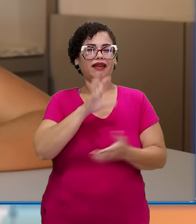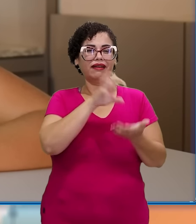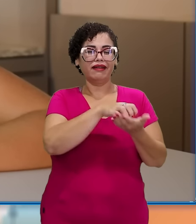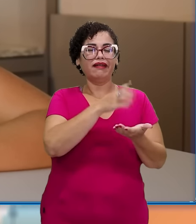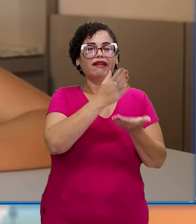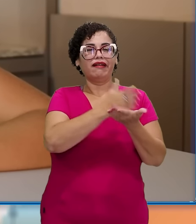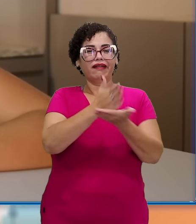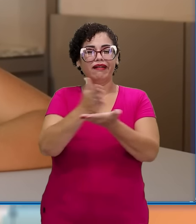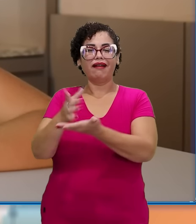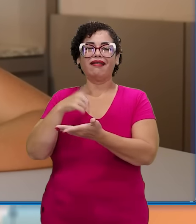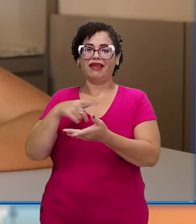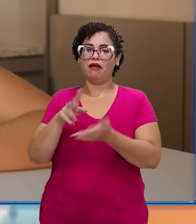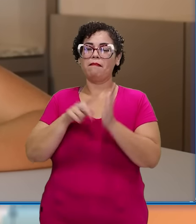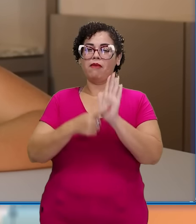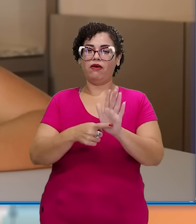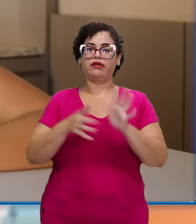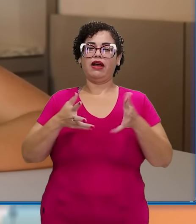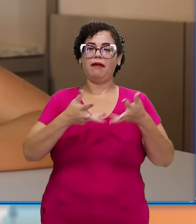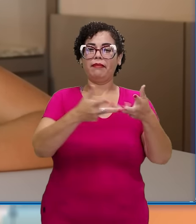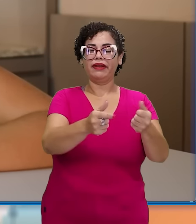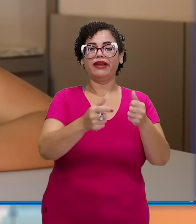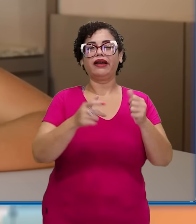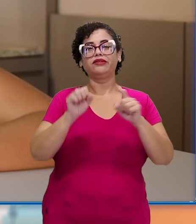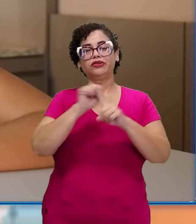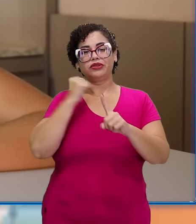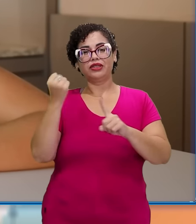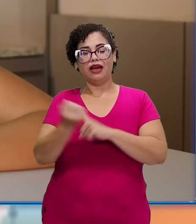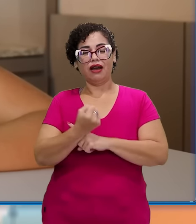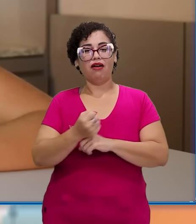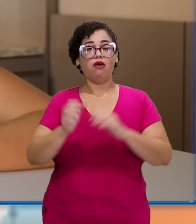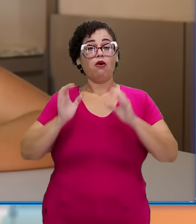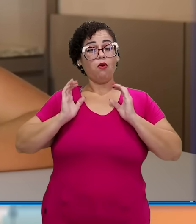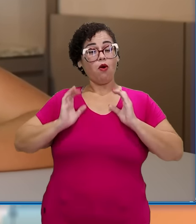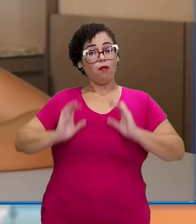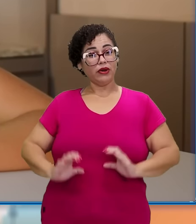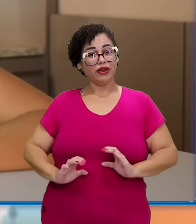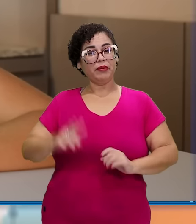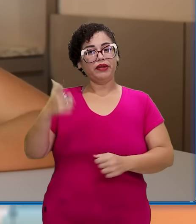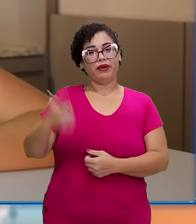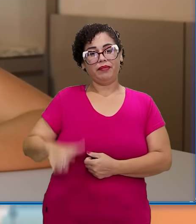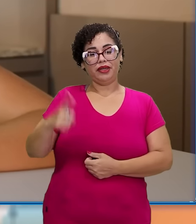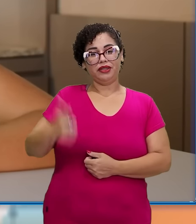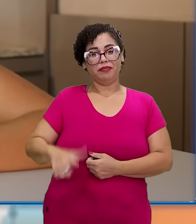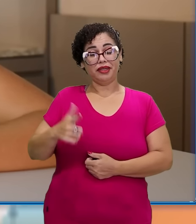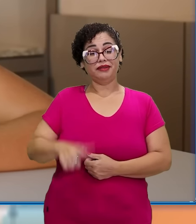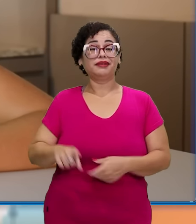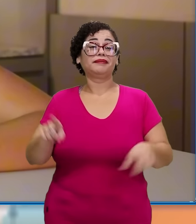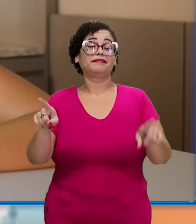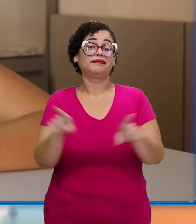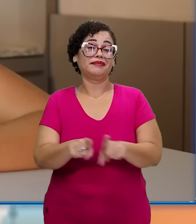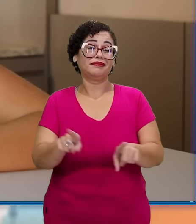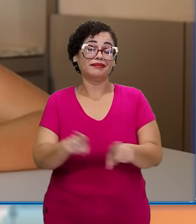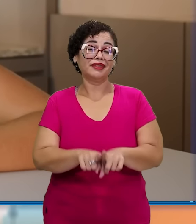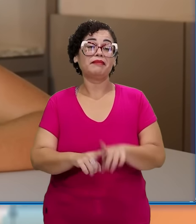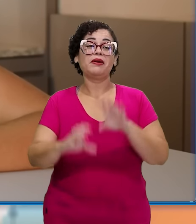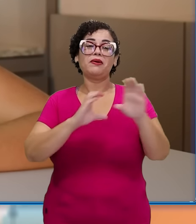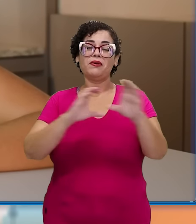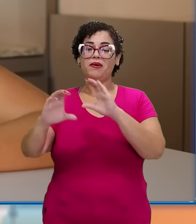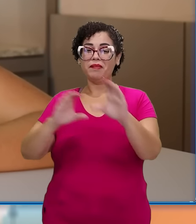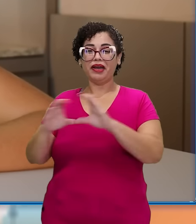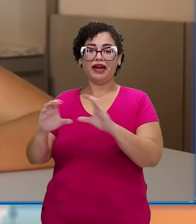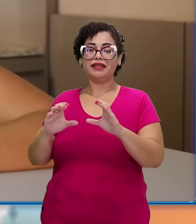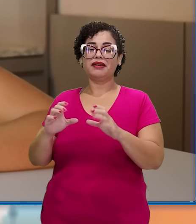marcadas por alguns desafios nas habilidades sociais no comportamento repetitivo e também na